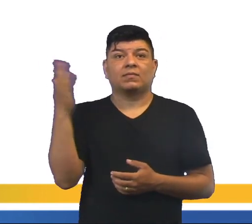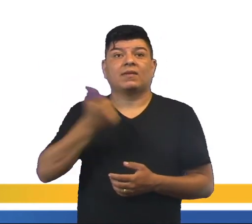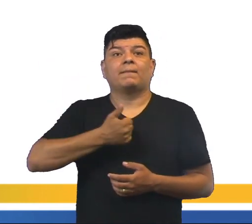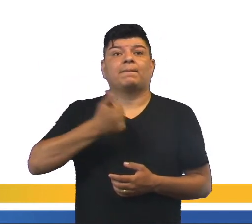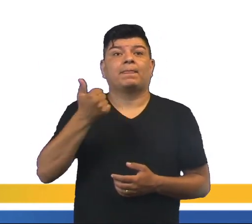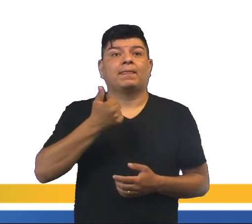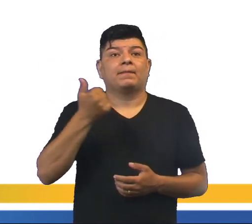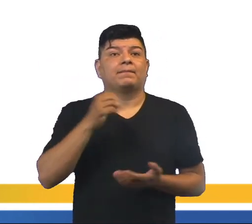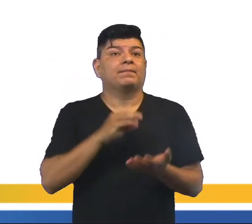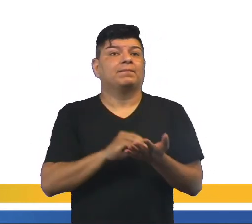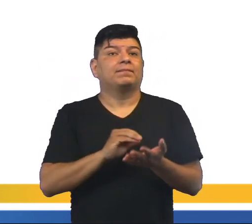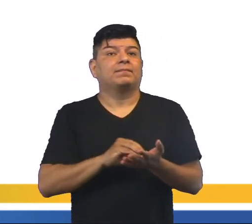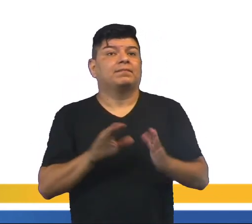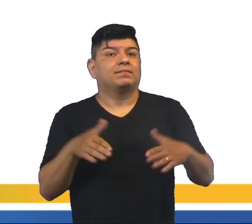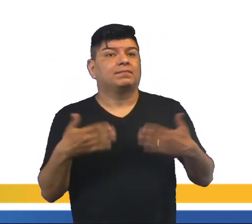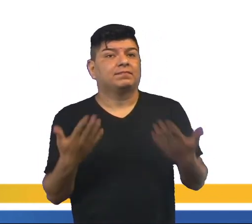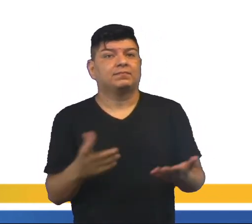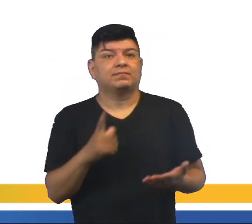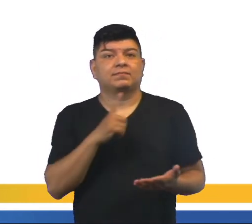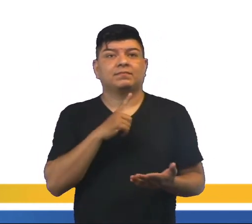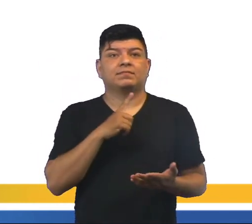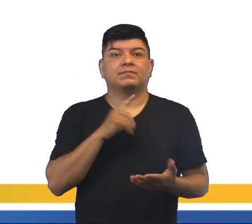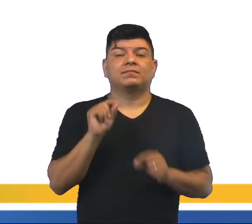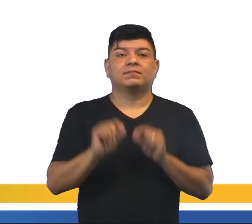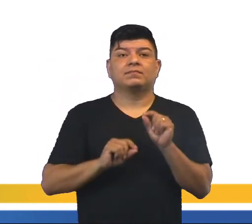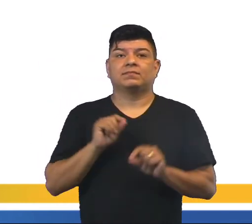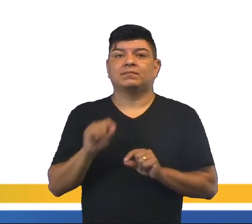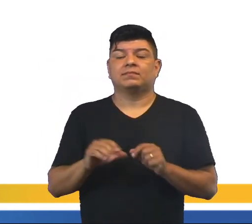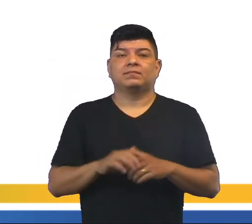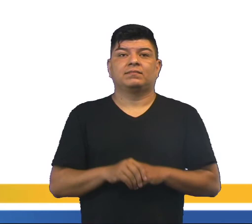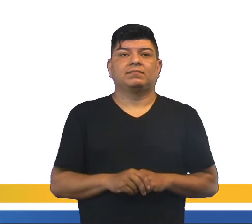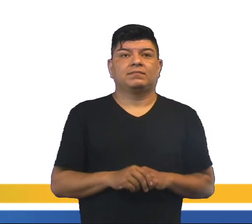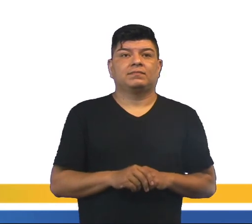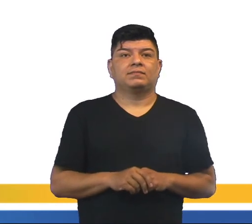primeiro que está faltando. Nós temos aí o